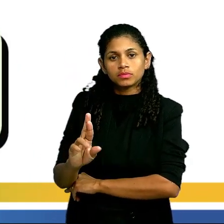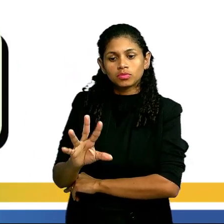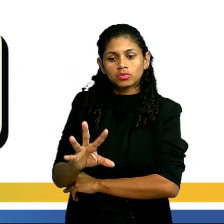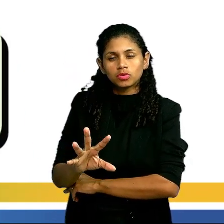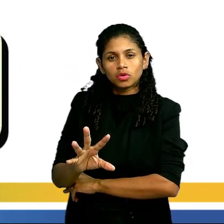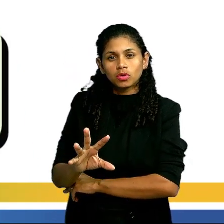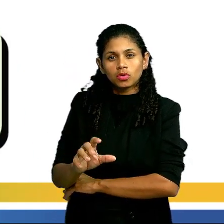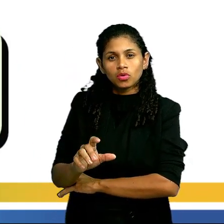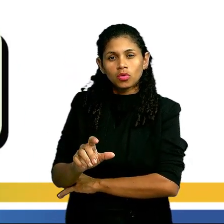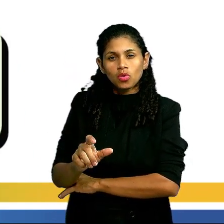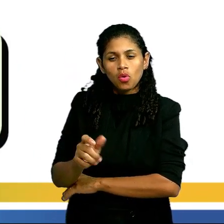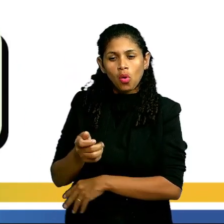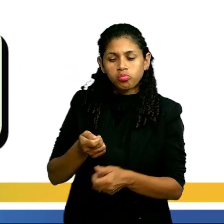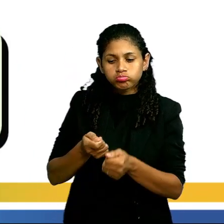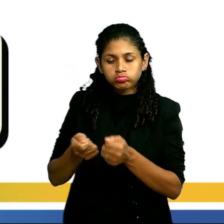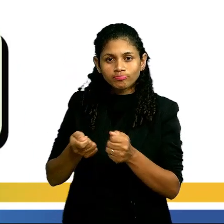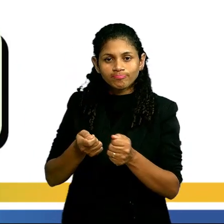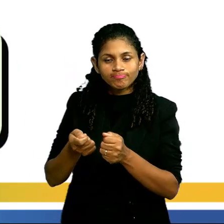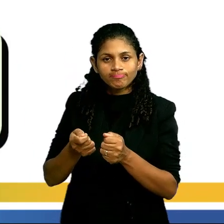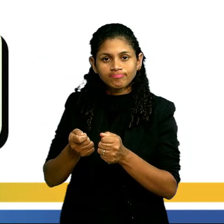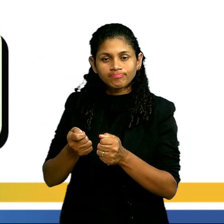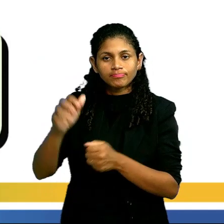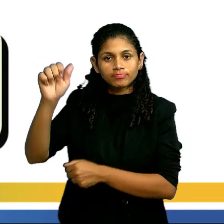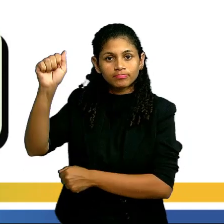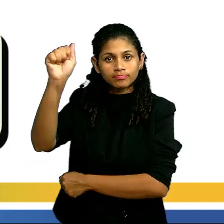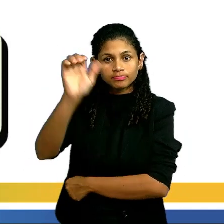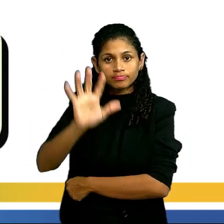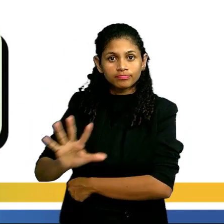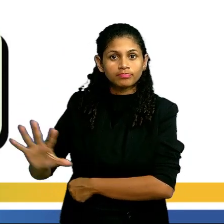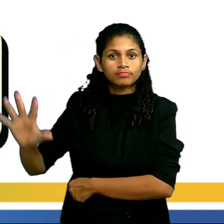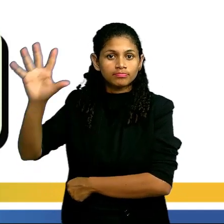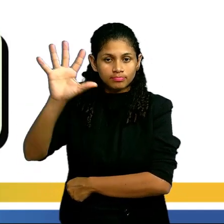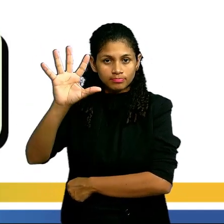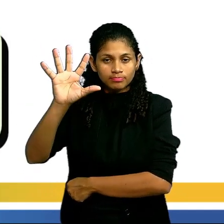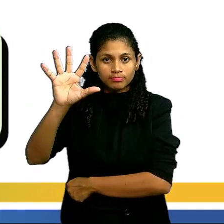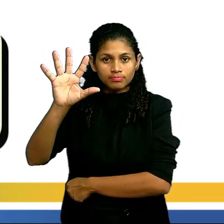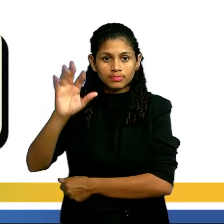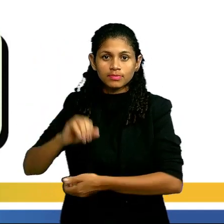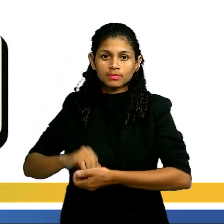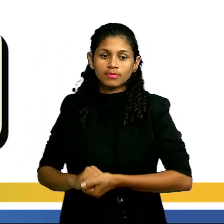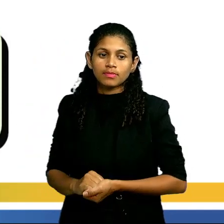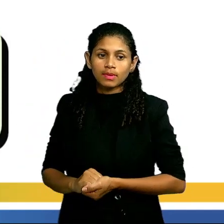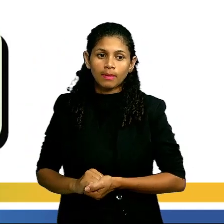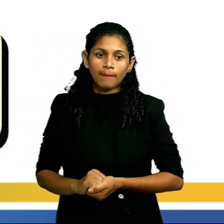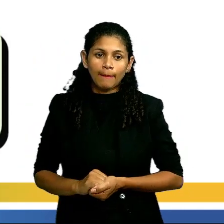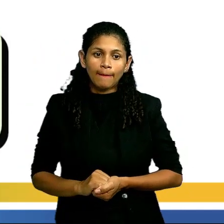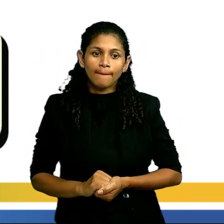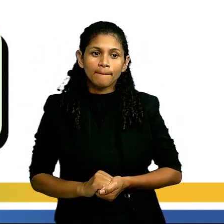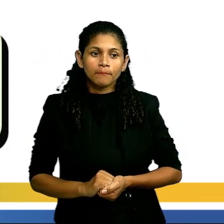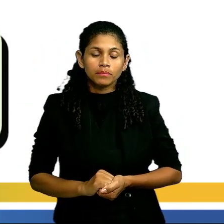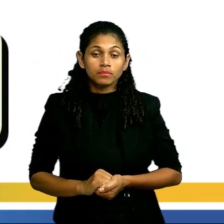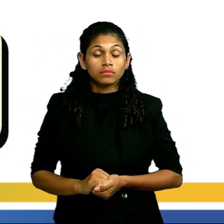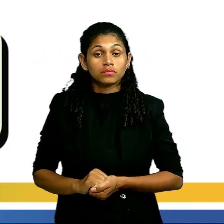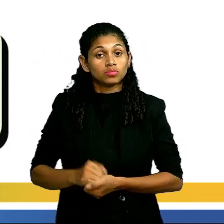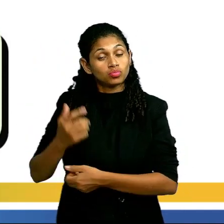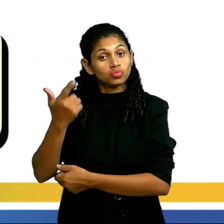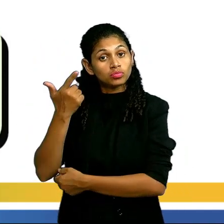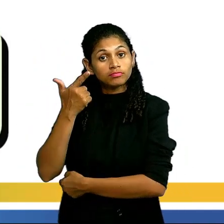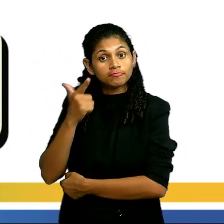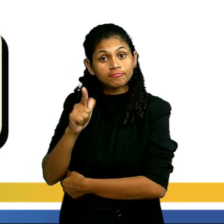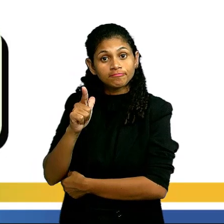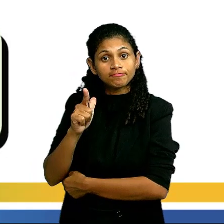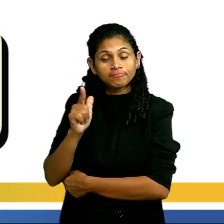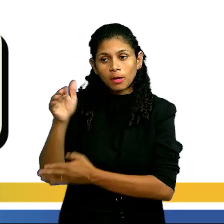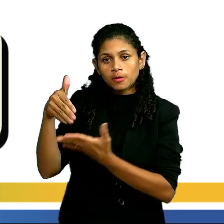parte da Ásia, né, perdão. Então, os vietnamitas, eles conseguiram expulsar os franceses, né,